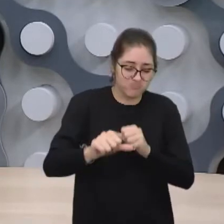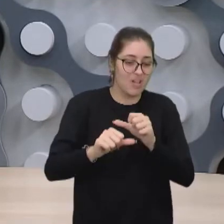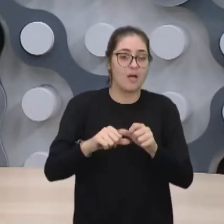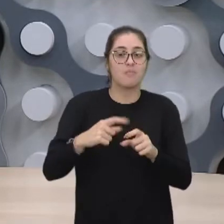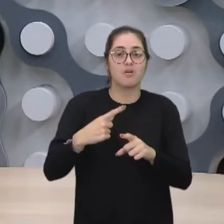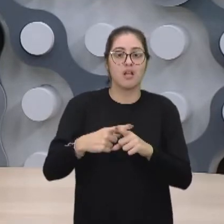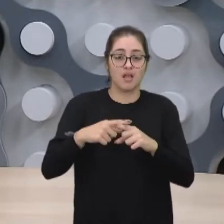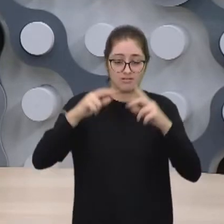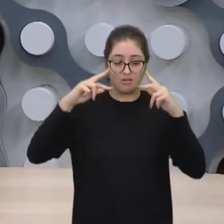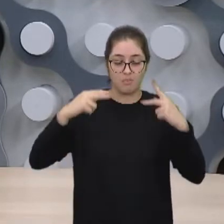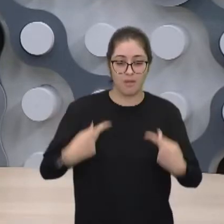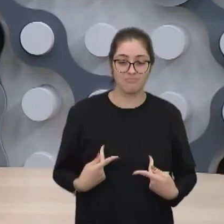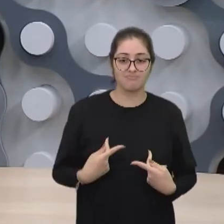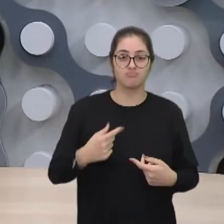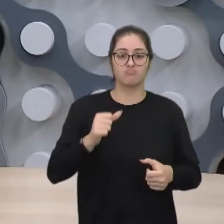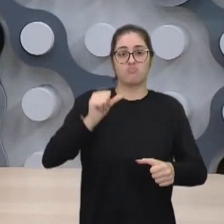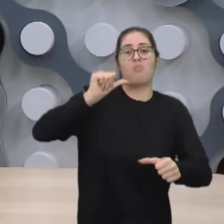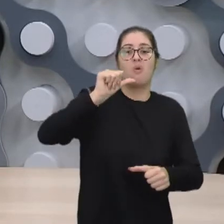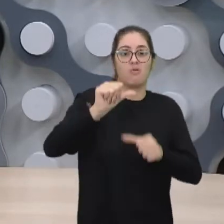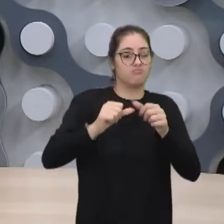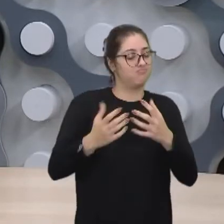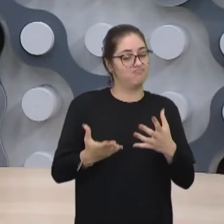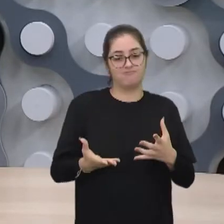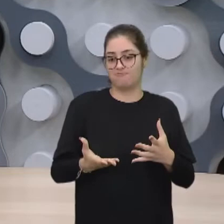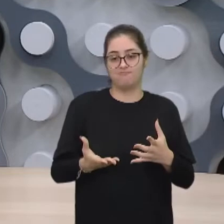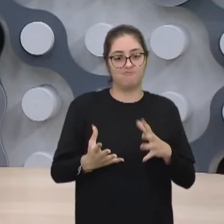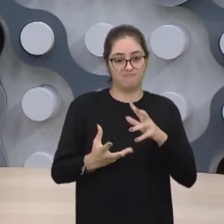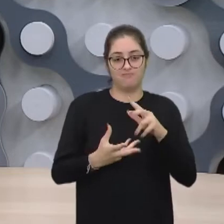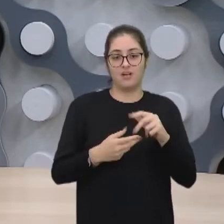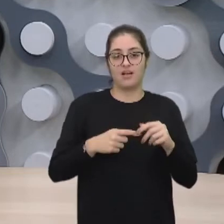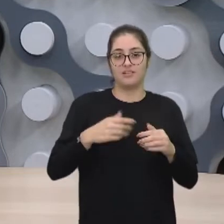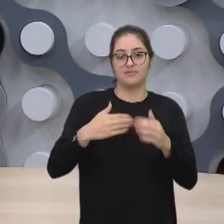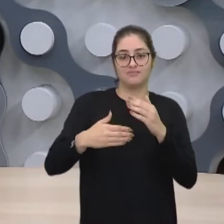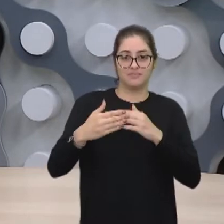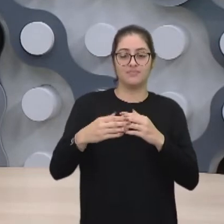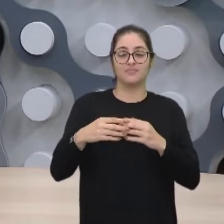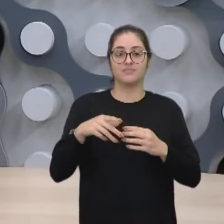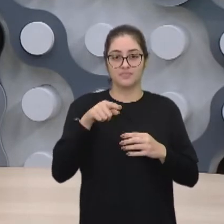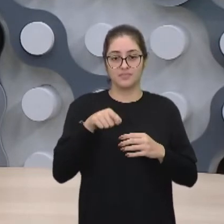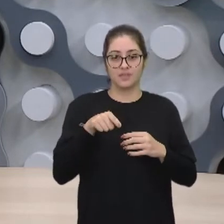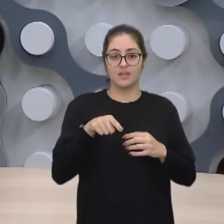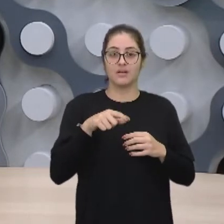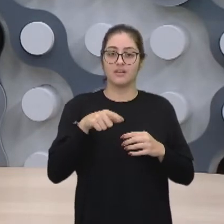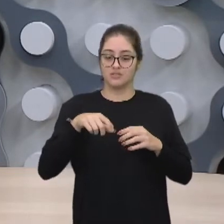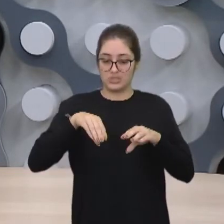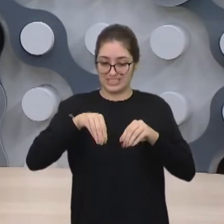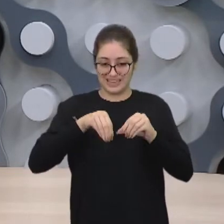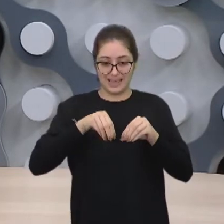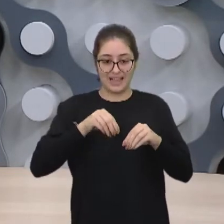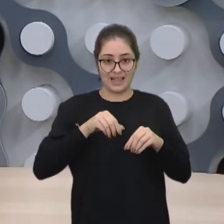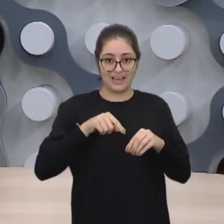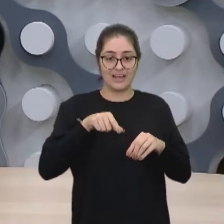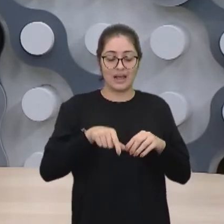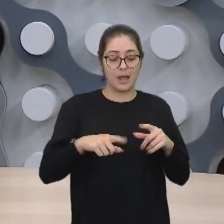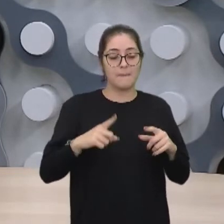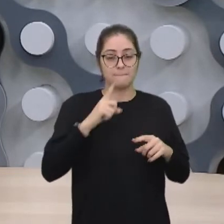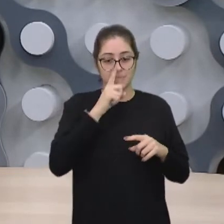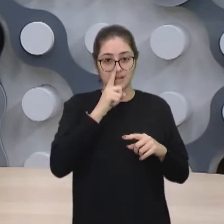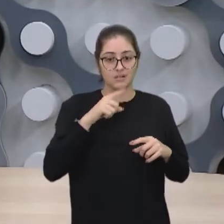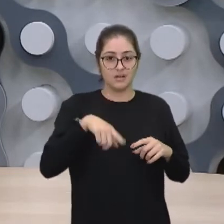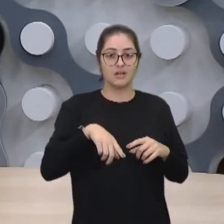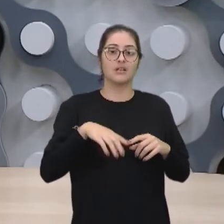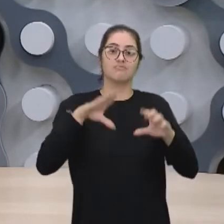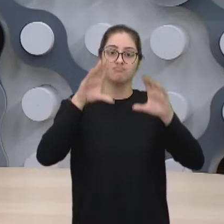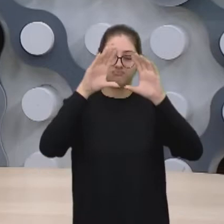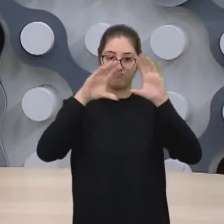o ser humano fez aí, né, em algumas décadas, né? Então, principalmente o solo é muito atingido, a atmosfera é